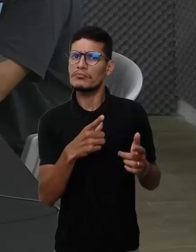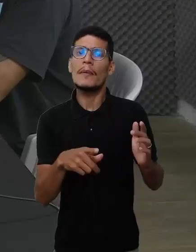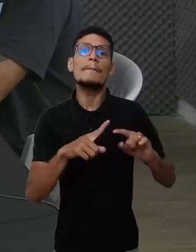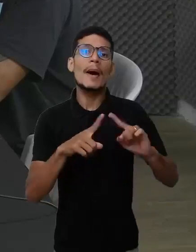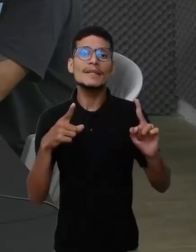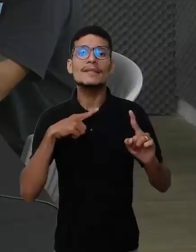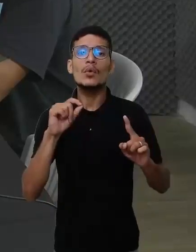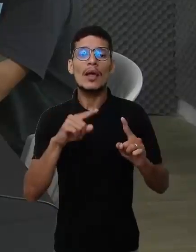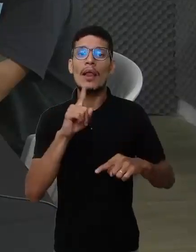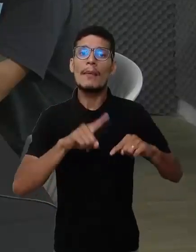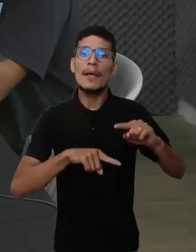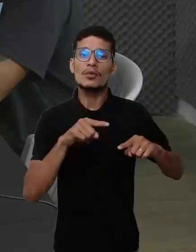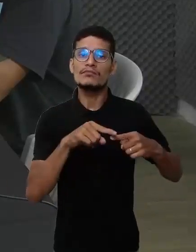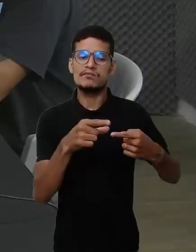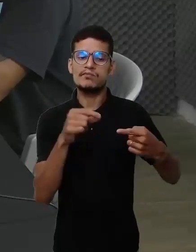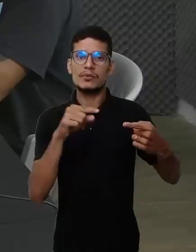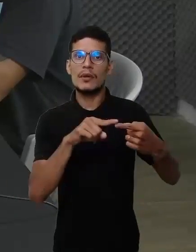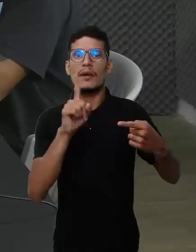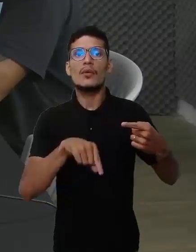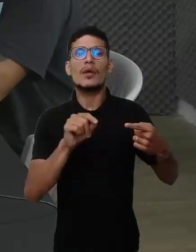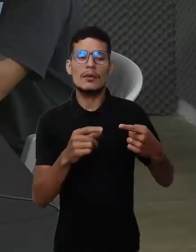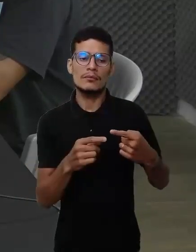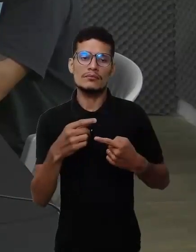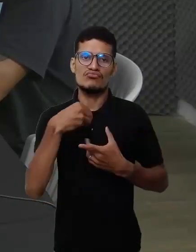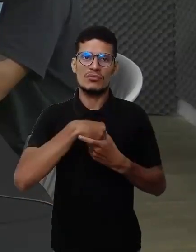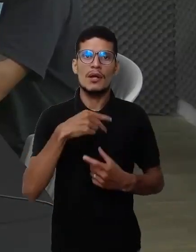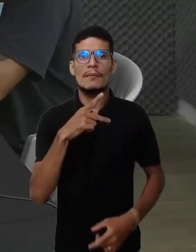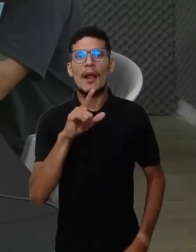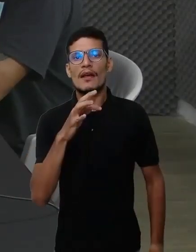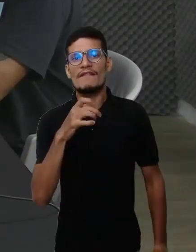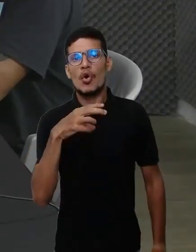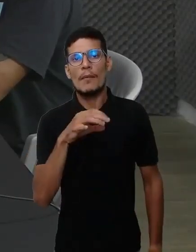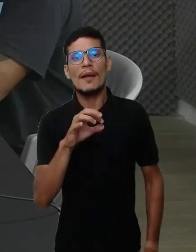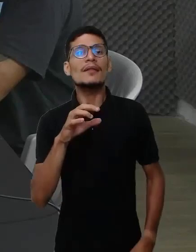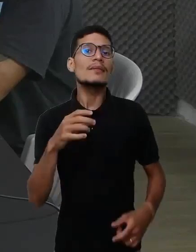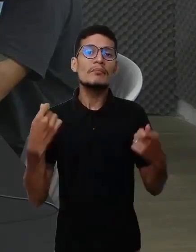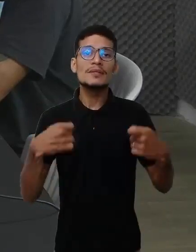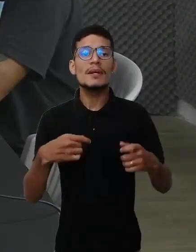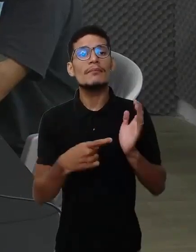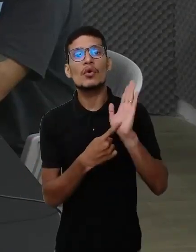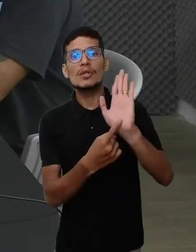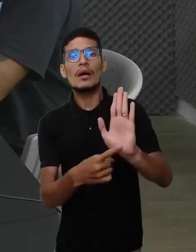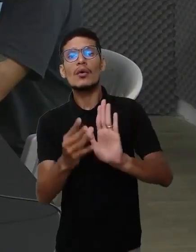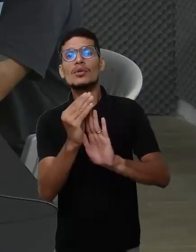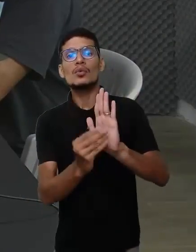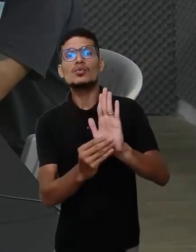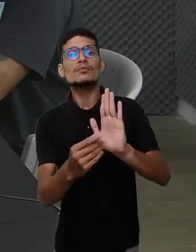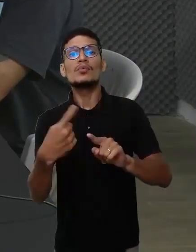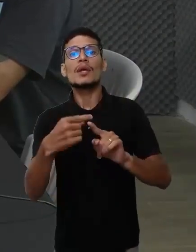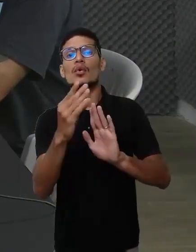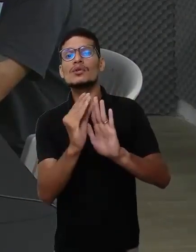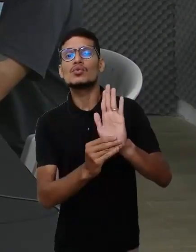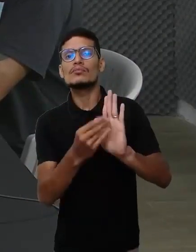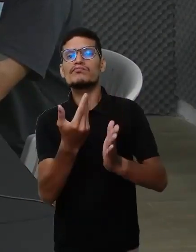exemplo, o elemento de a plataforma ter que dar satisfação dos conteúdos que ela derruba. Então, você que é usuário,